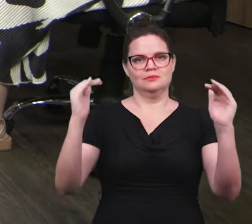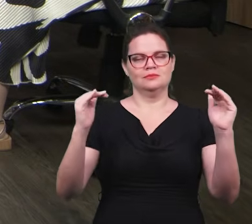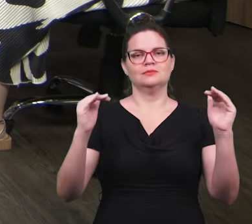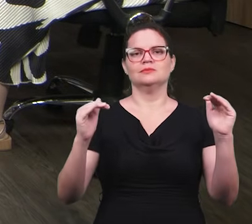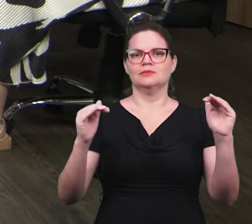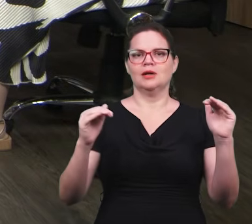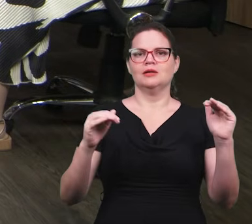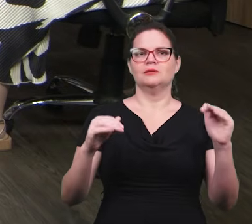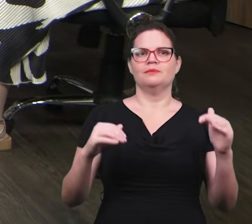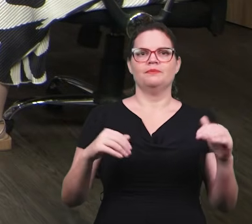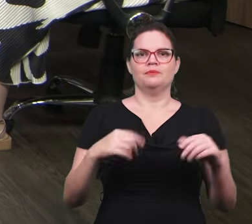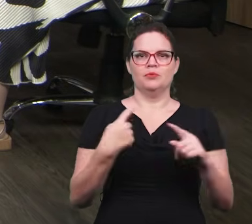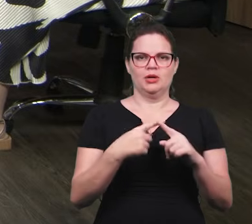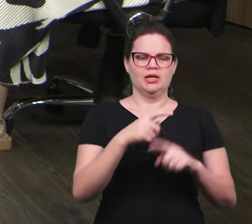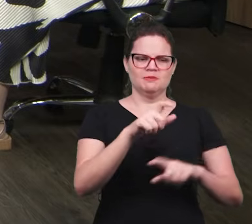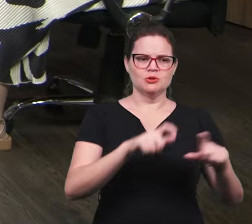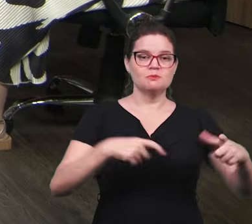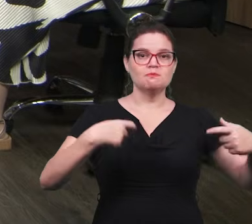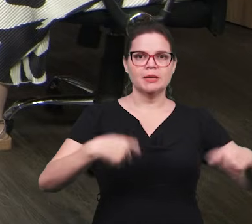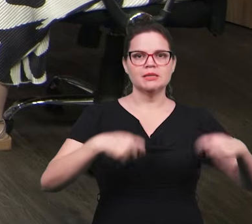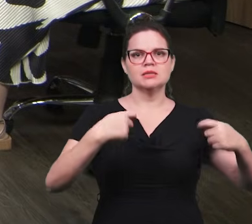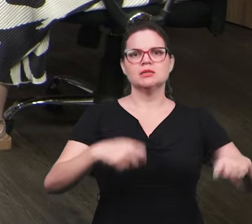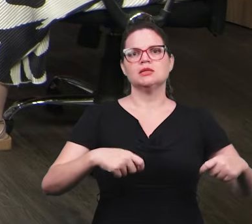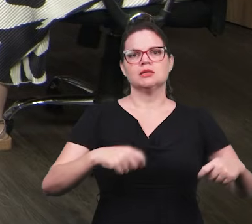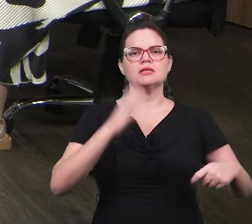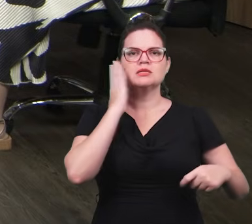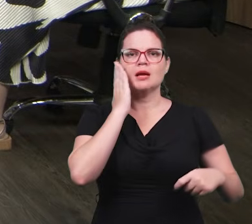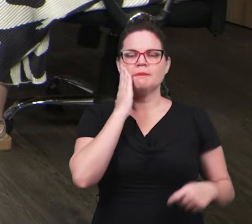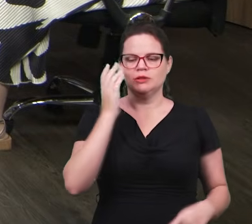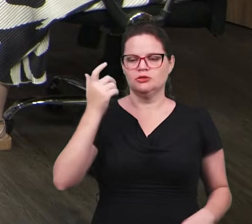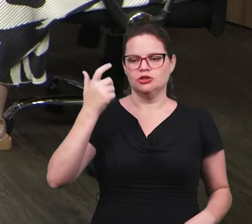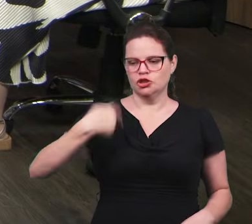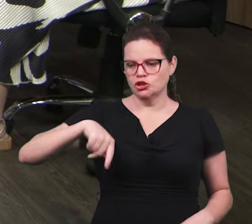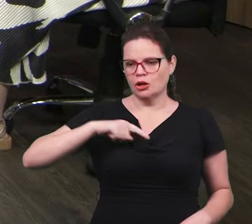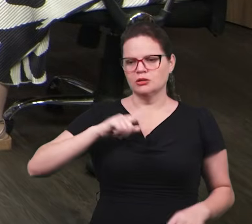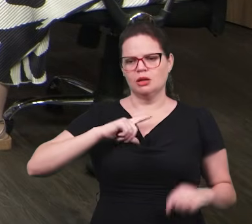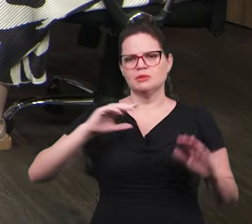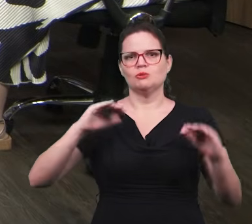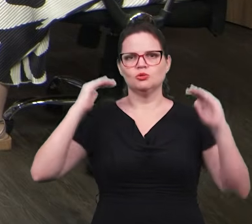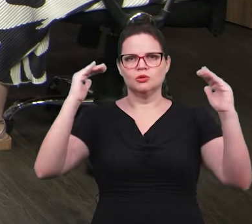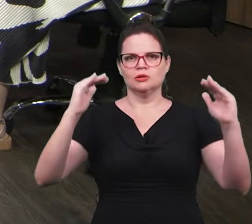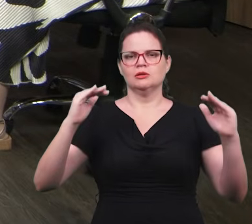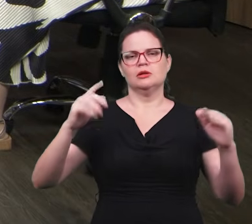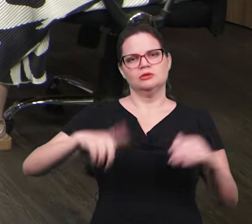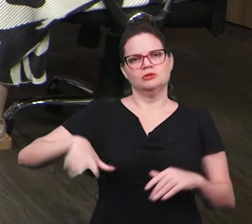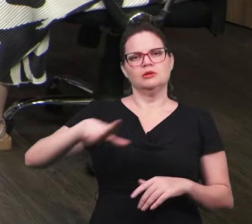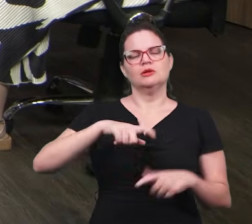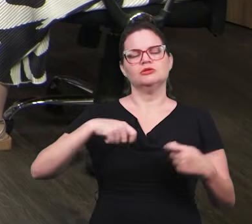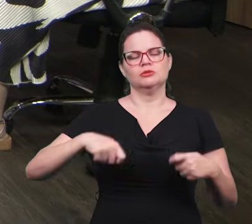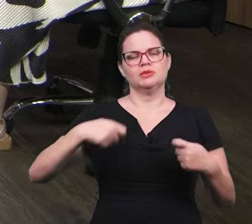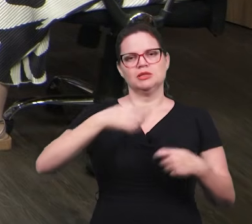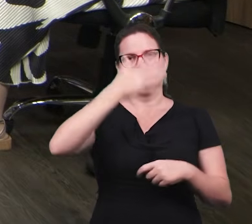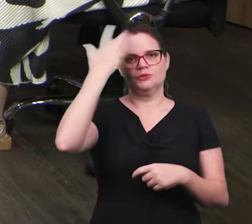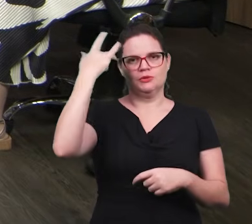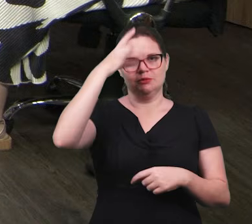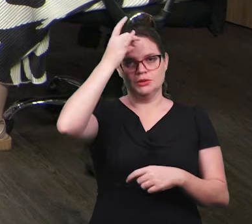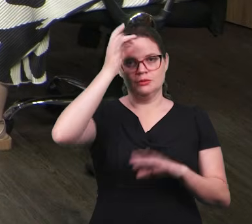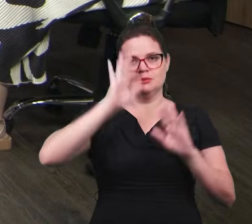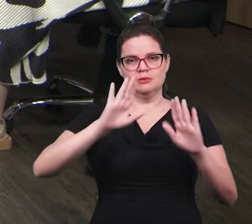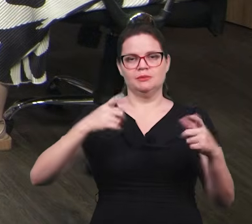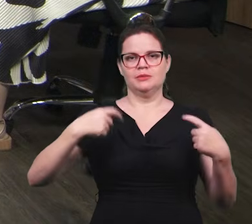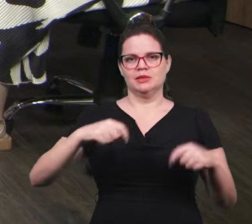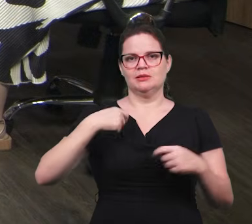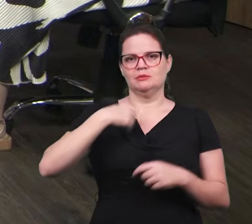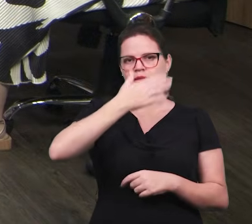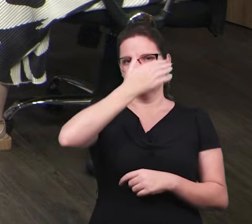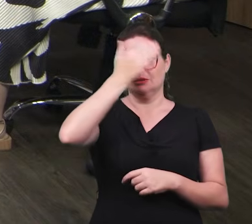O mundo ele carece de autoridade. Temos que ter autoridade no espírito, é claro, mas nós temos que ser sábios em lidar com